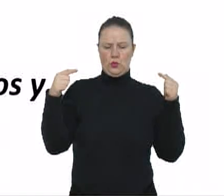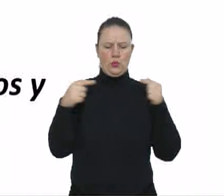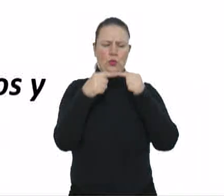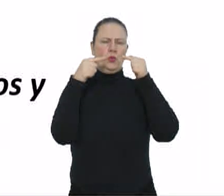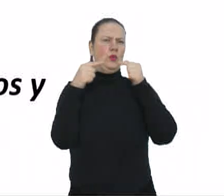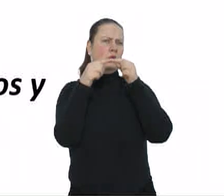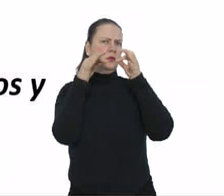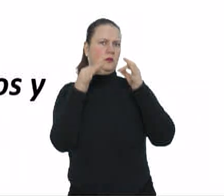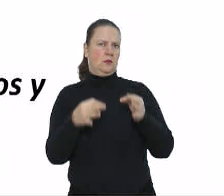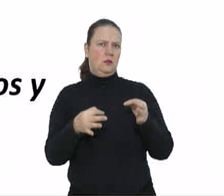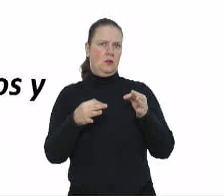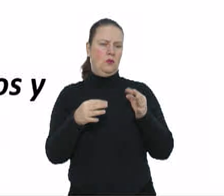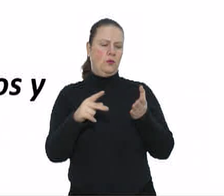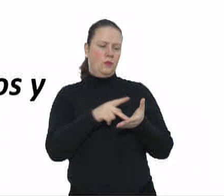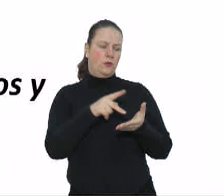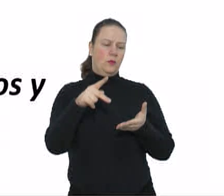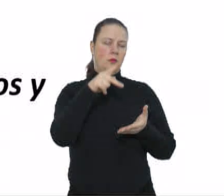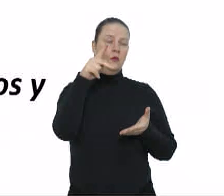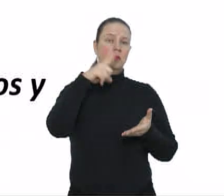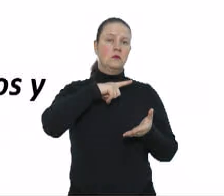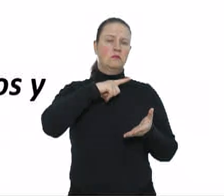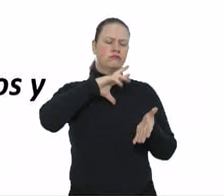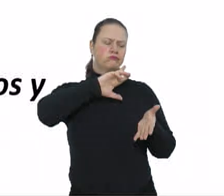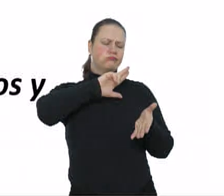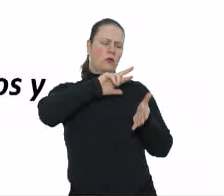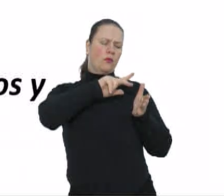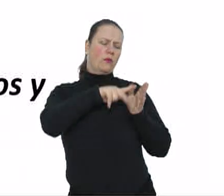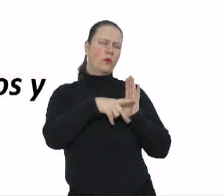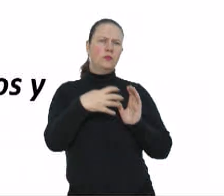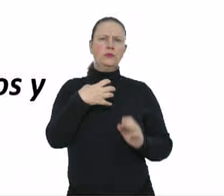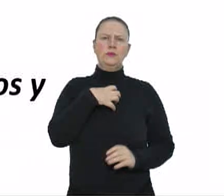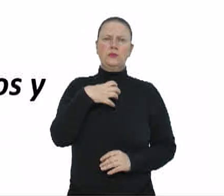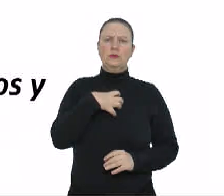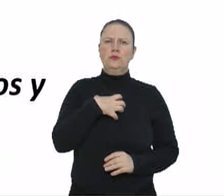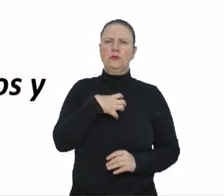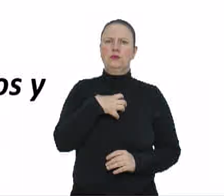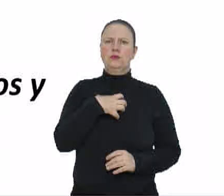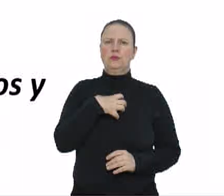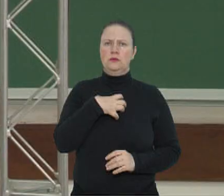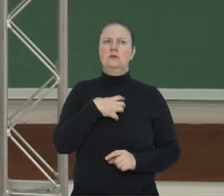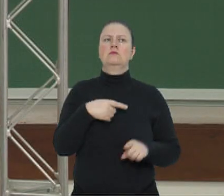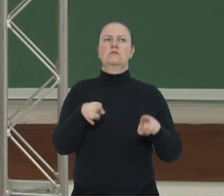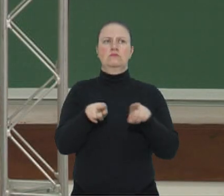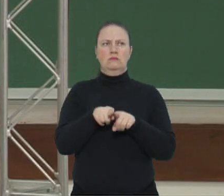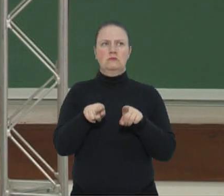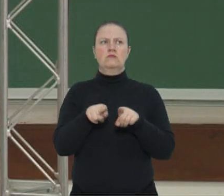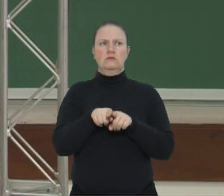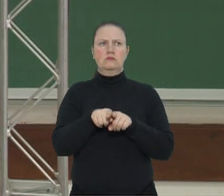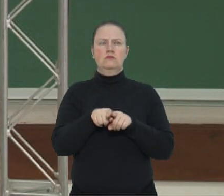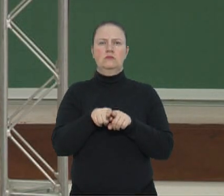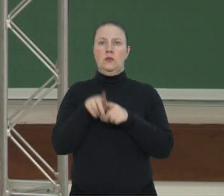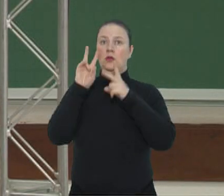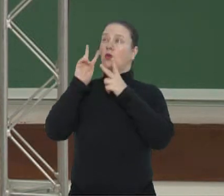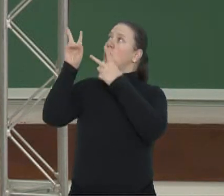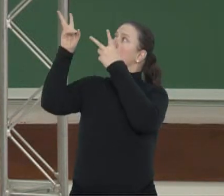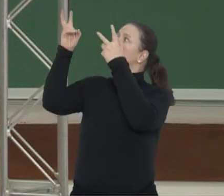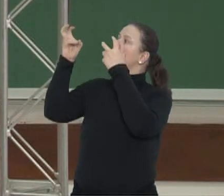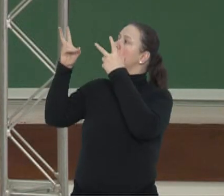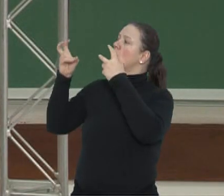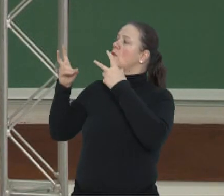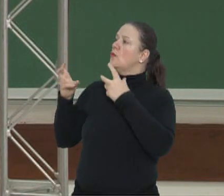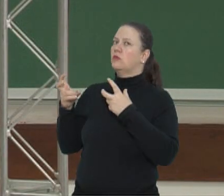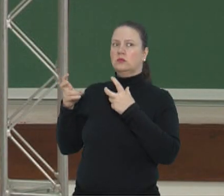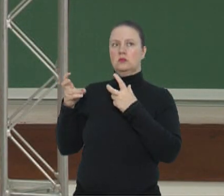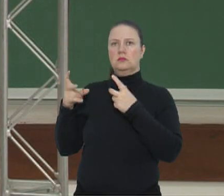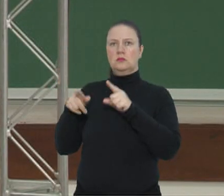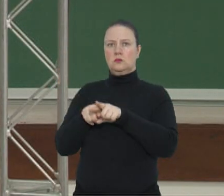há vários sentidos e sentimentos el verbo viajar. Se você observar aí,